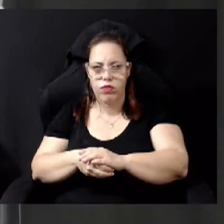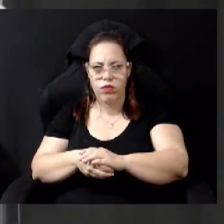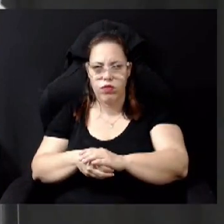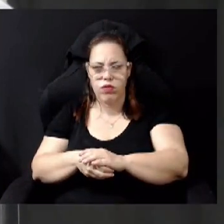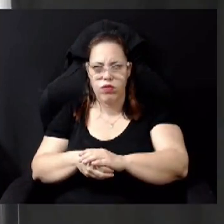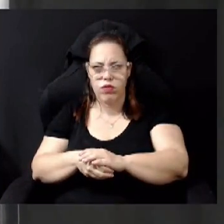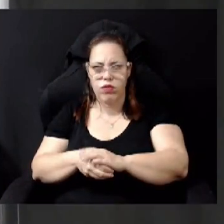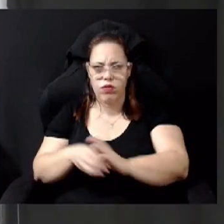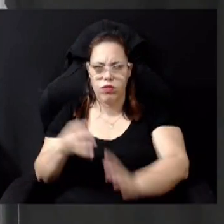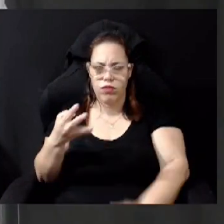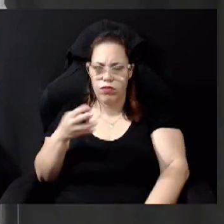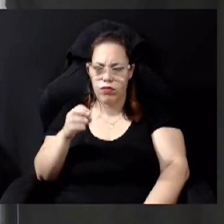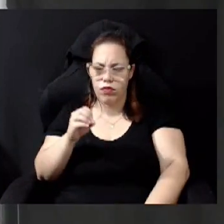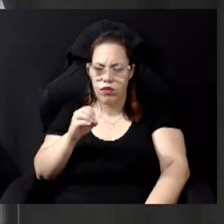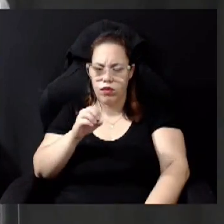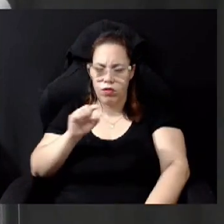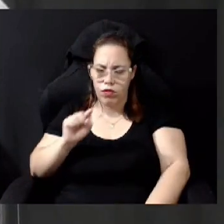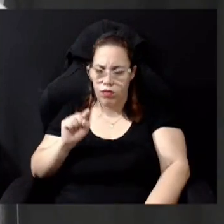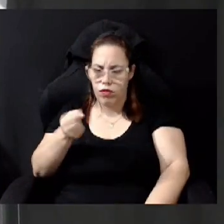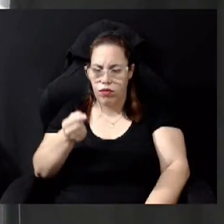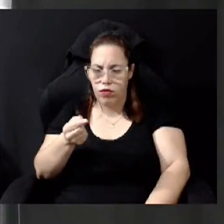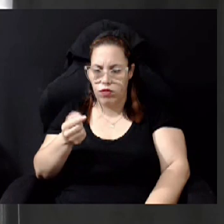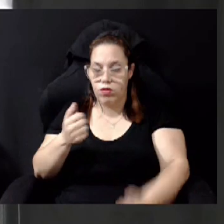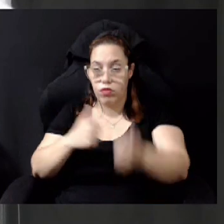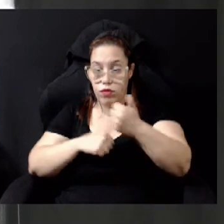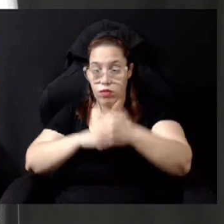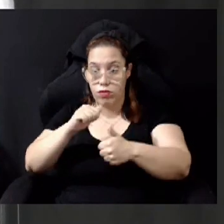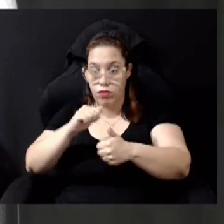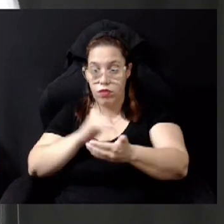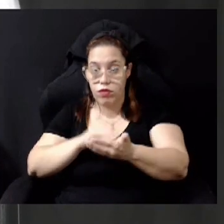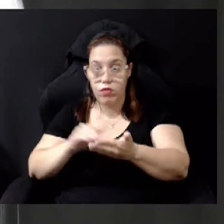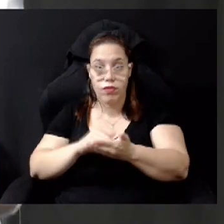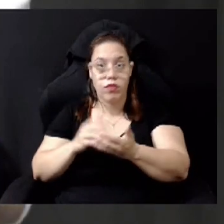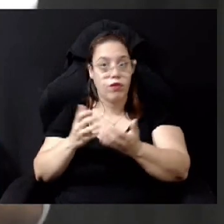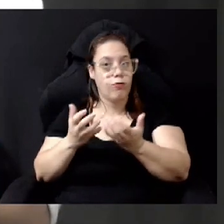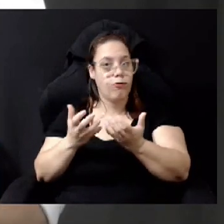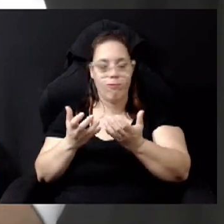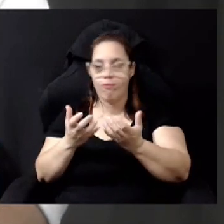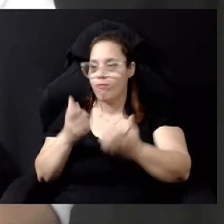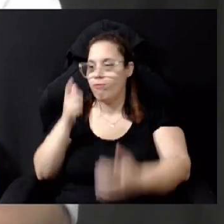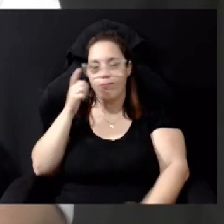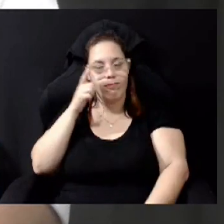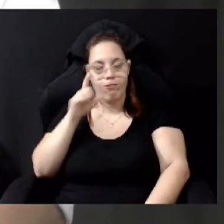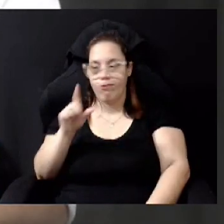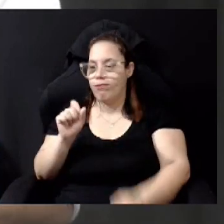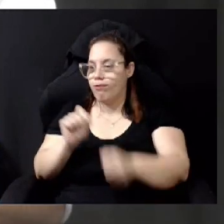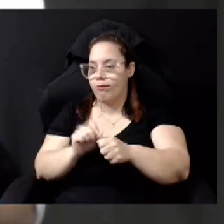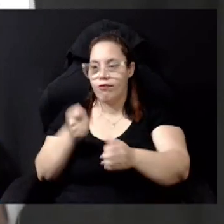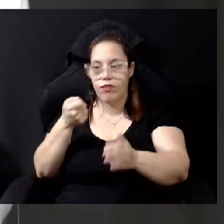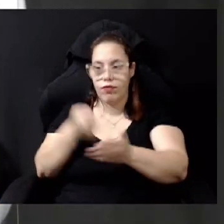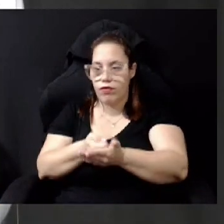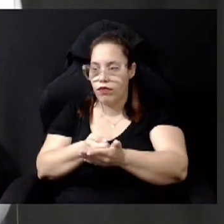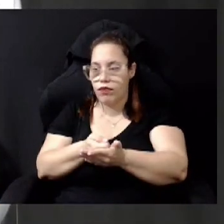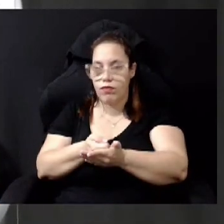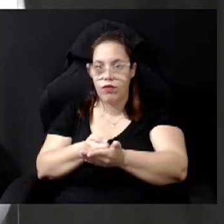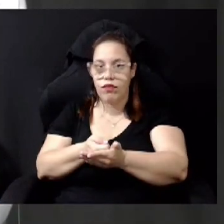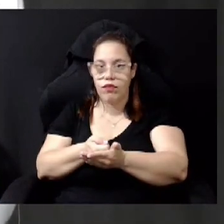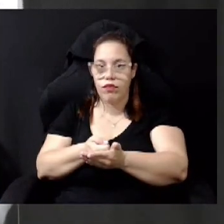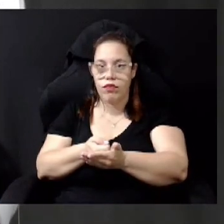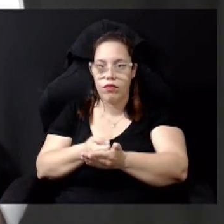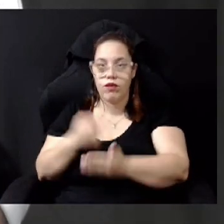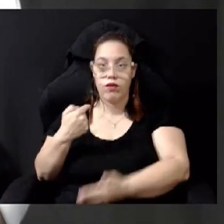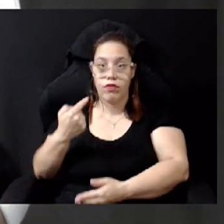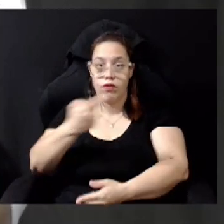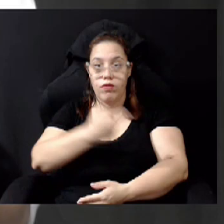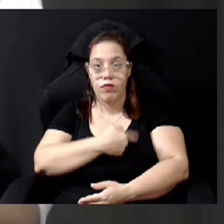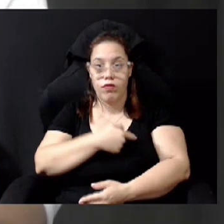R$400 mil para a Secretaria de Esportes. Ela não conseguiu fazer, conseguiu gastar. Nós tivemos a felicidade